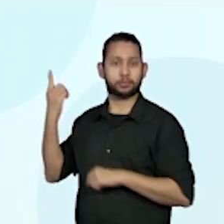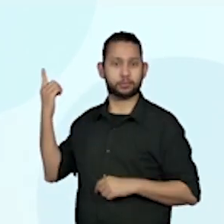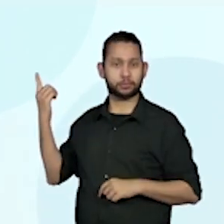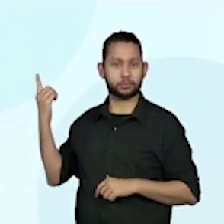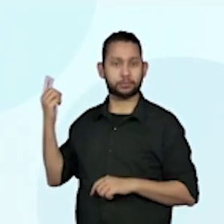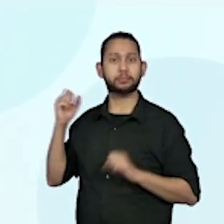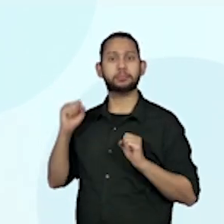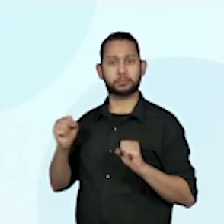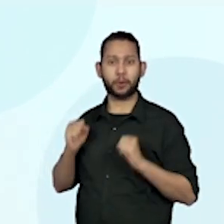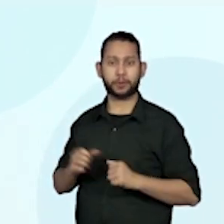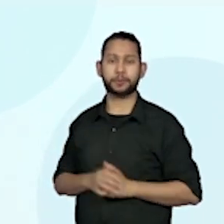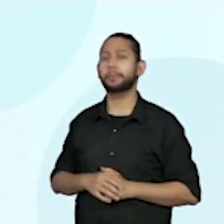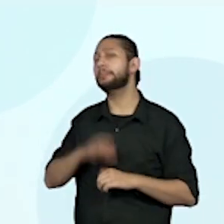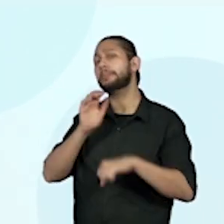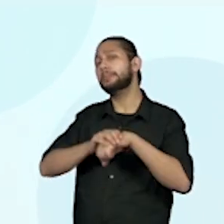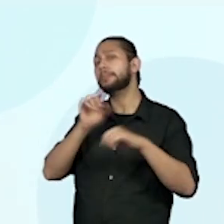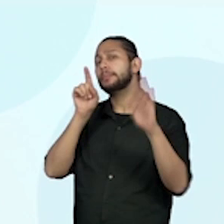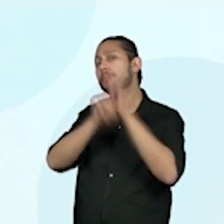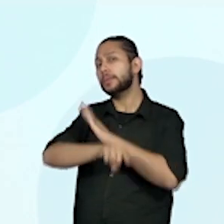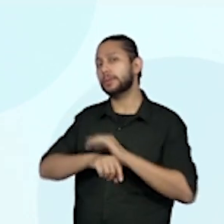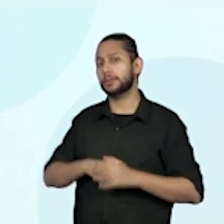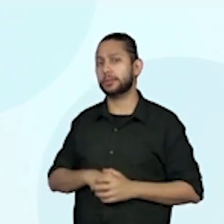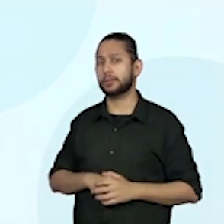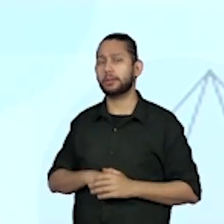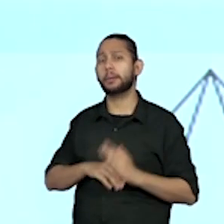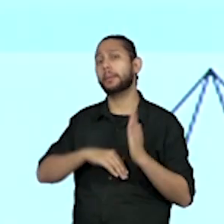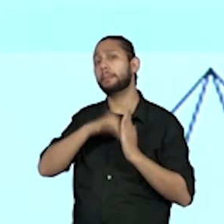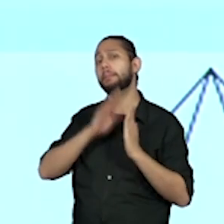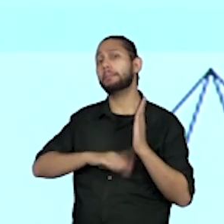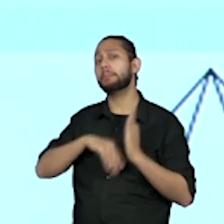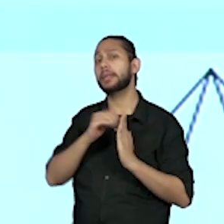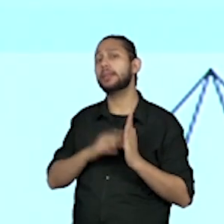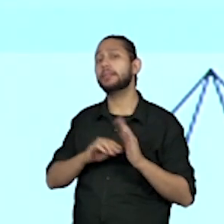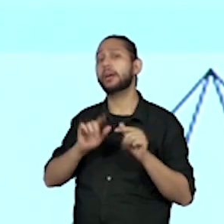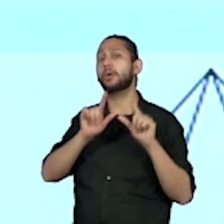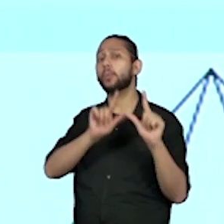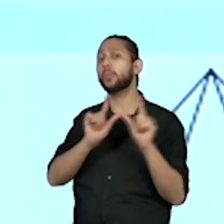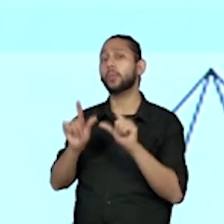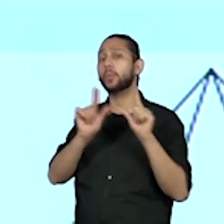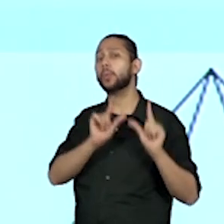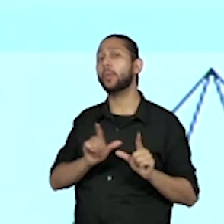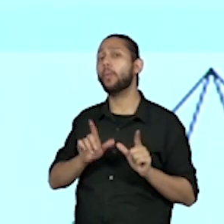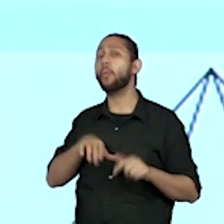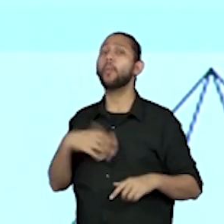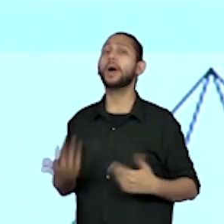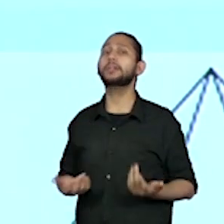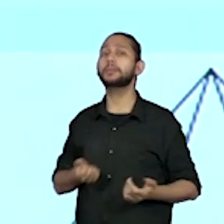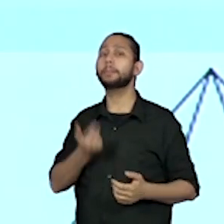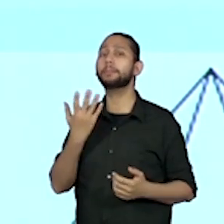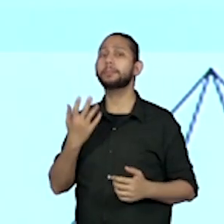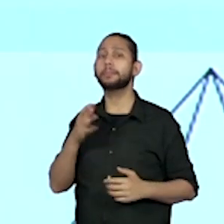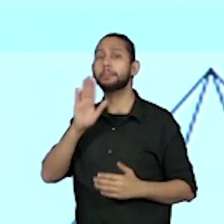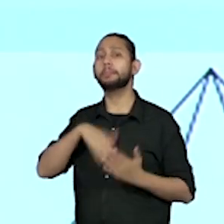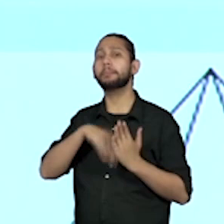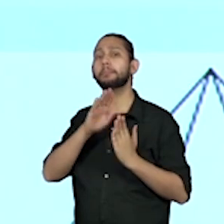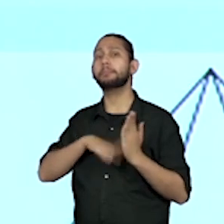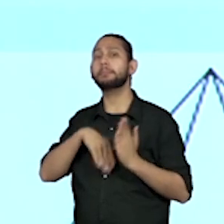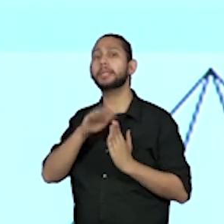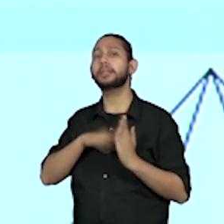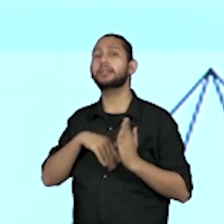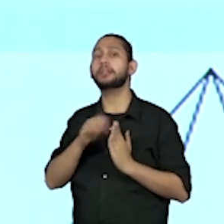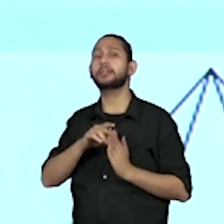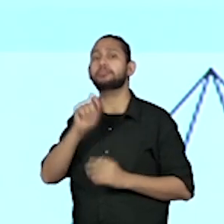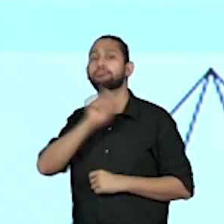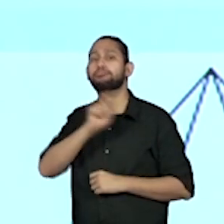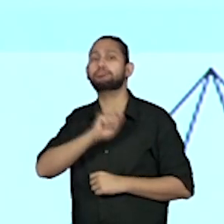2/4. A pergunta é, eu tenho que pintar quantas partes desse quadrado? E aí, quantas partes eu vou ter